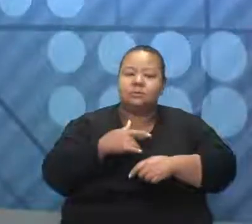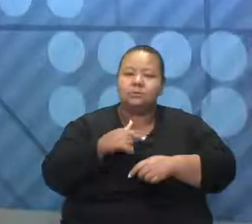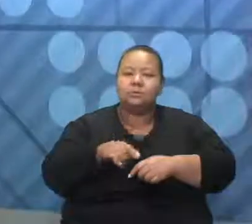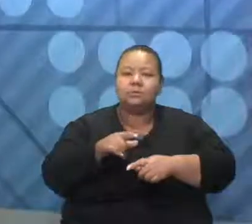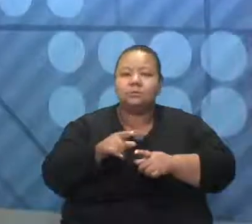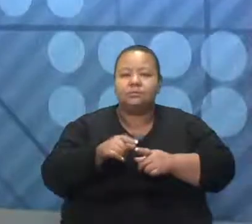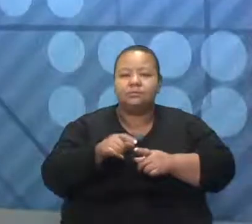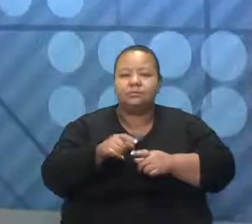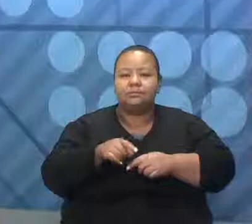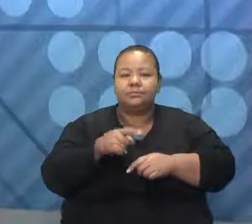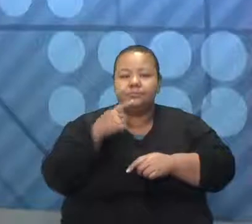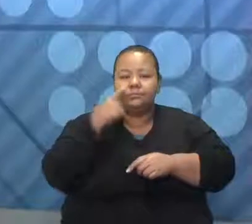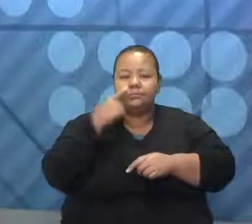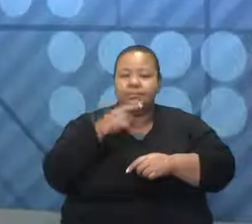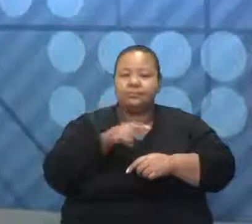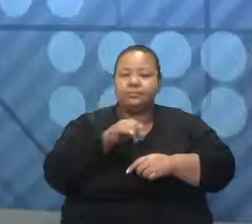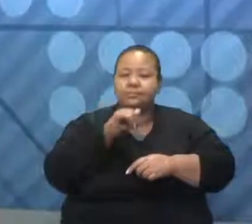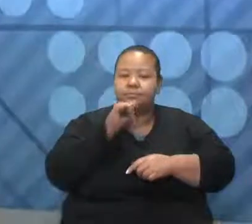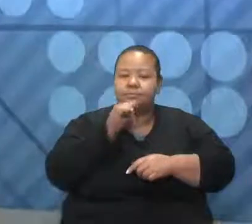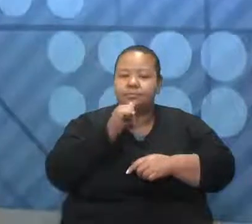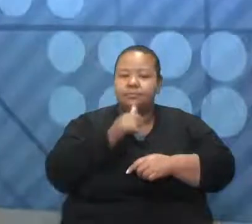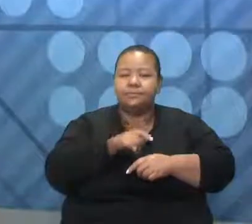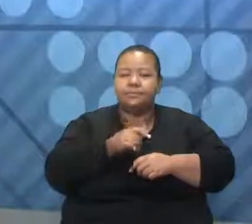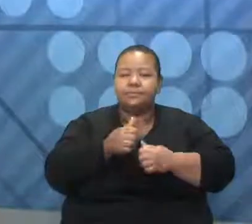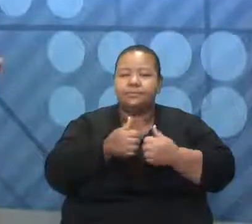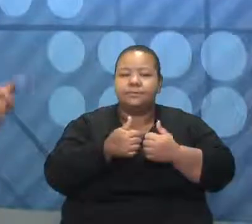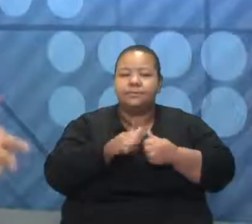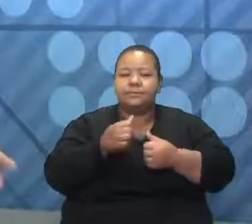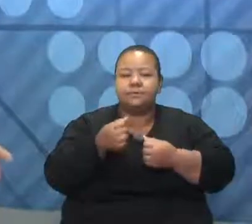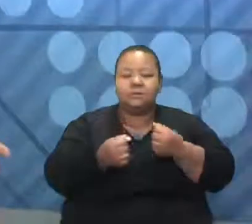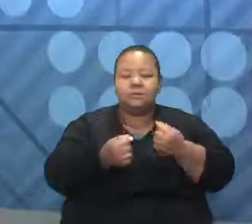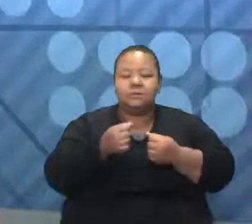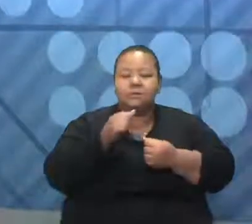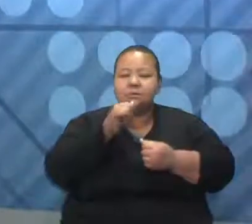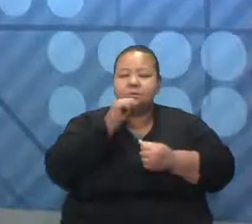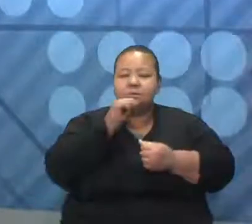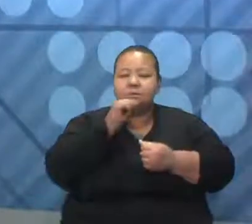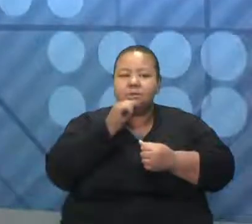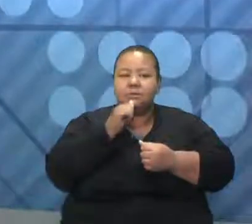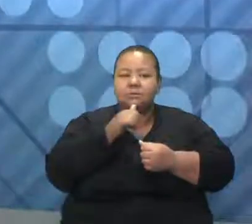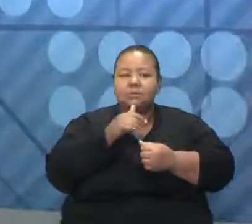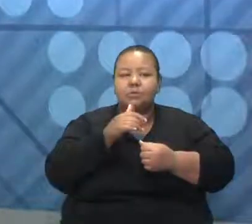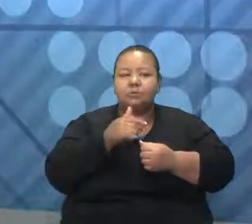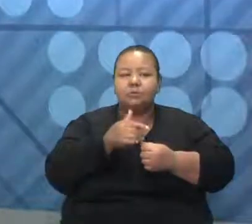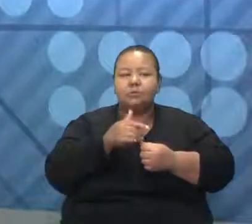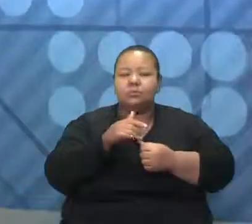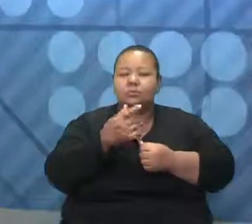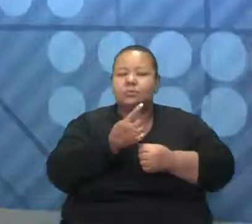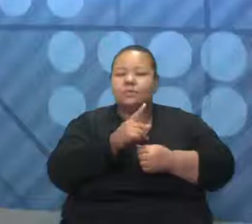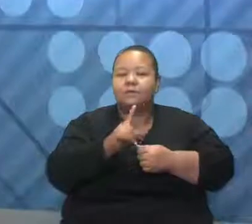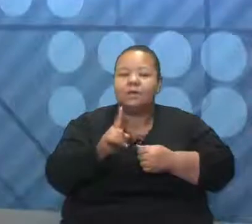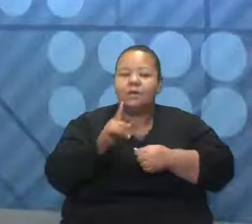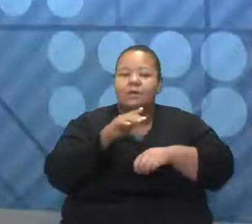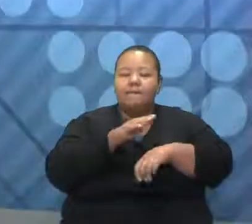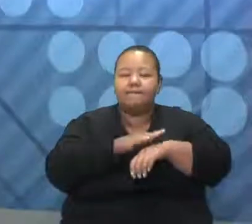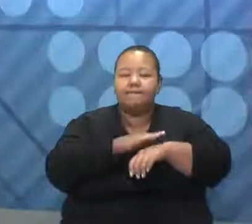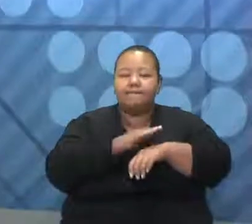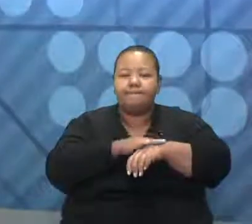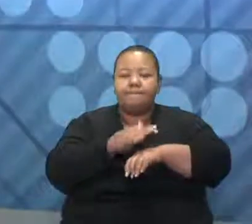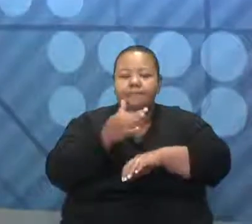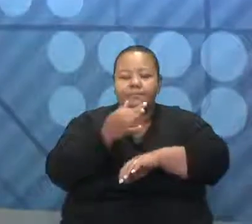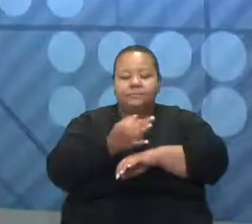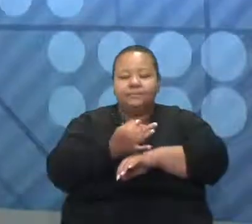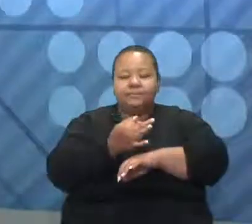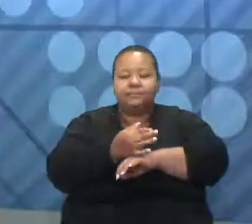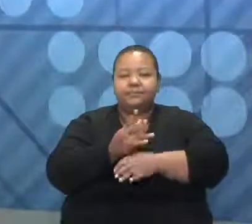de visualizar. Cada final de período, principalmente de grandes feriados, ou de férias, ele sempre fala o